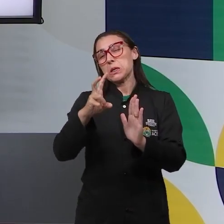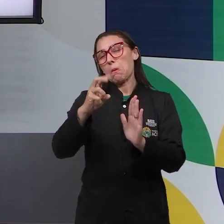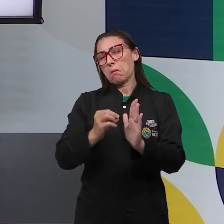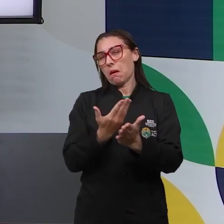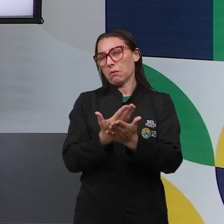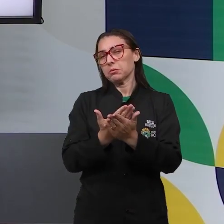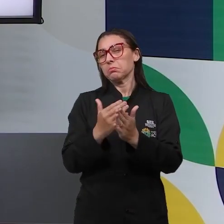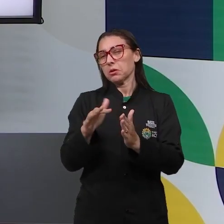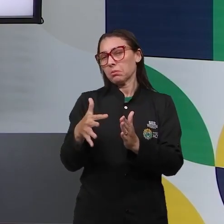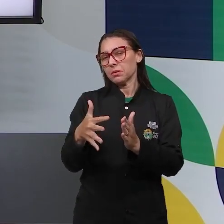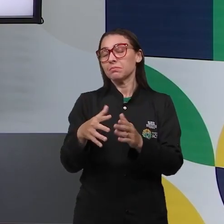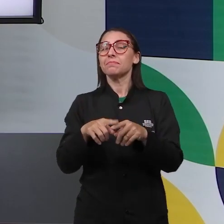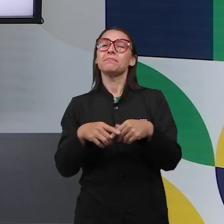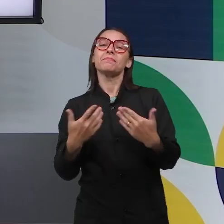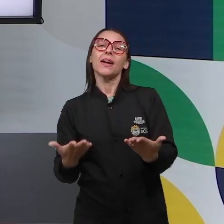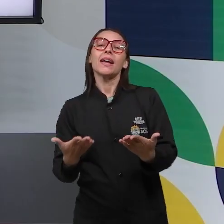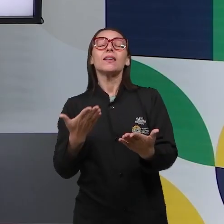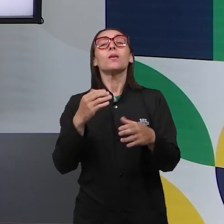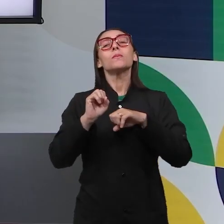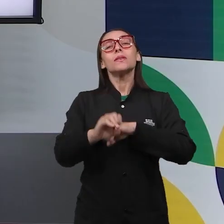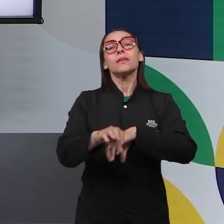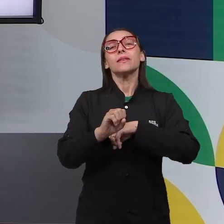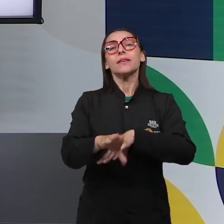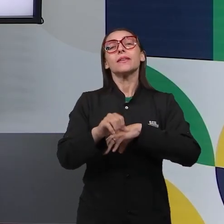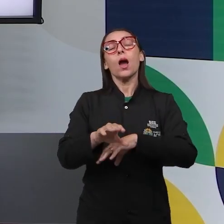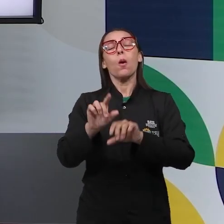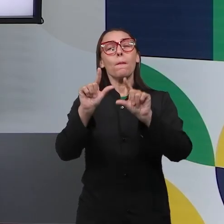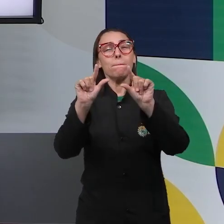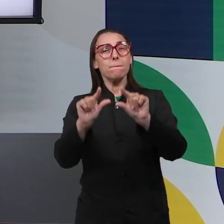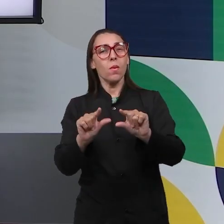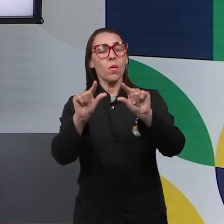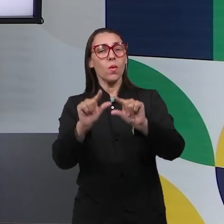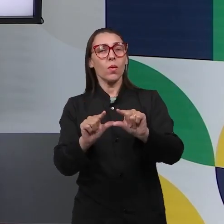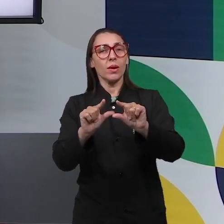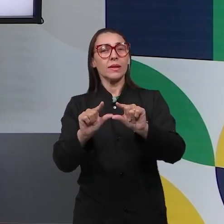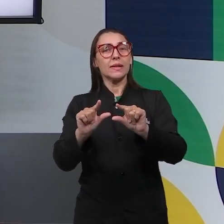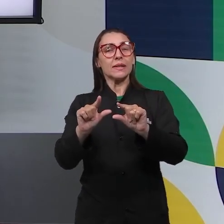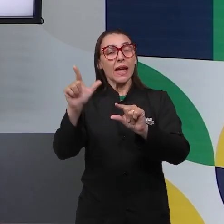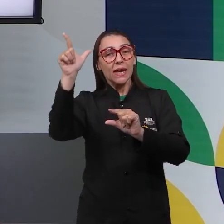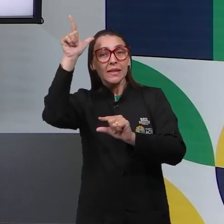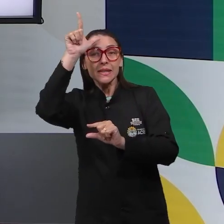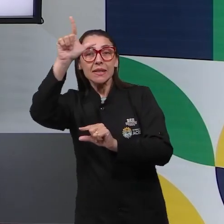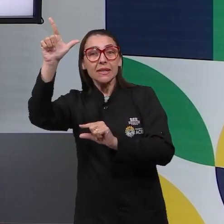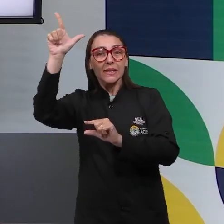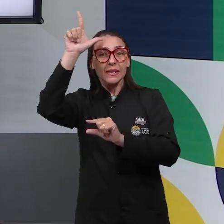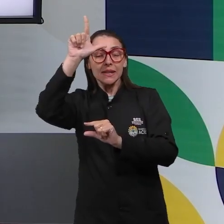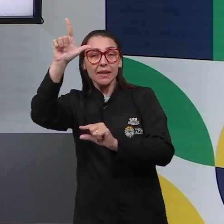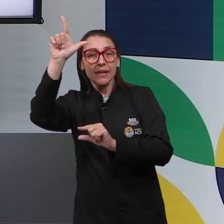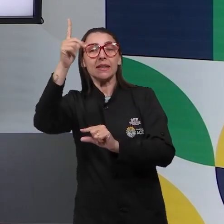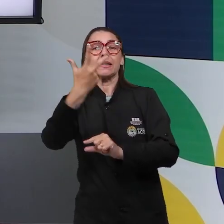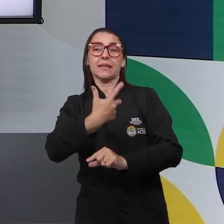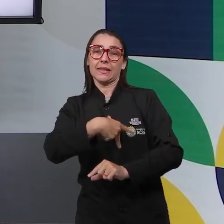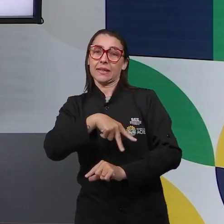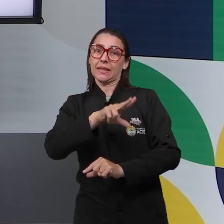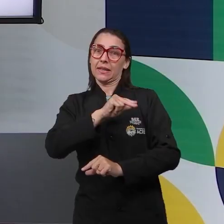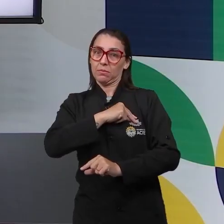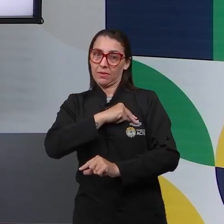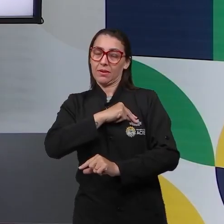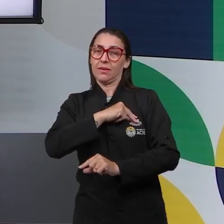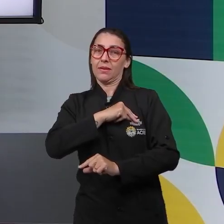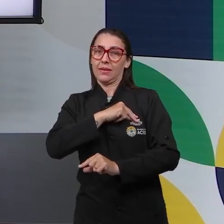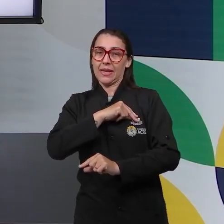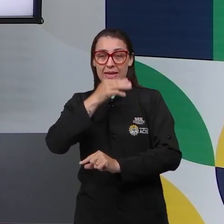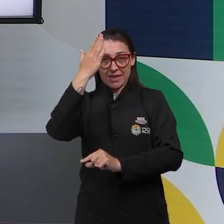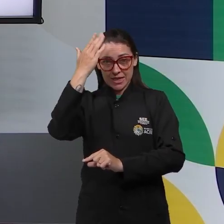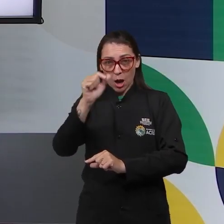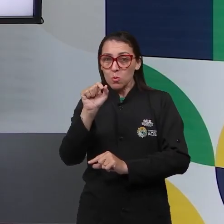aulas. Mas nós vamos trabalhar um pouco das lendas latino-americanas. Então, você pergunta a você,